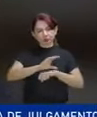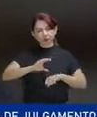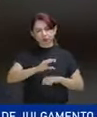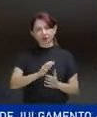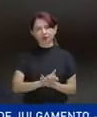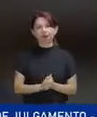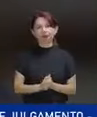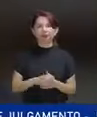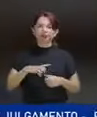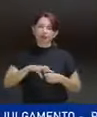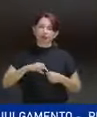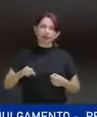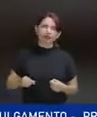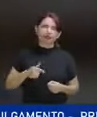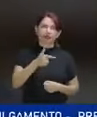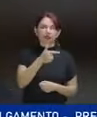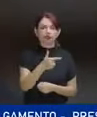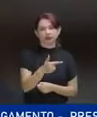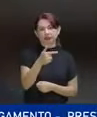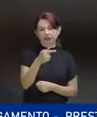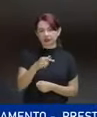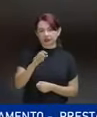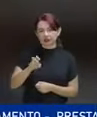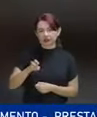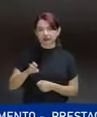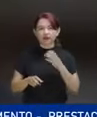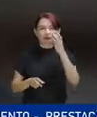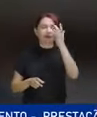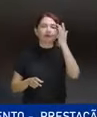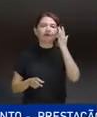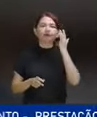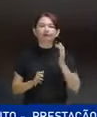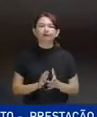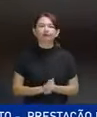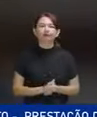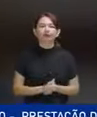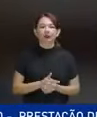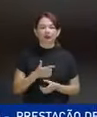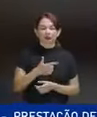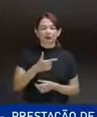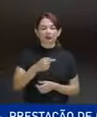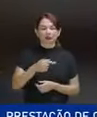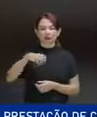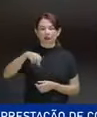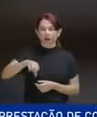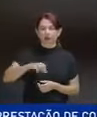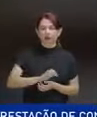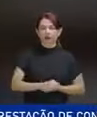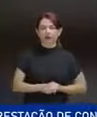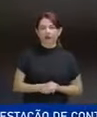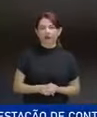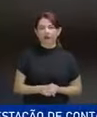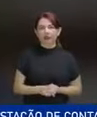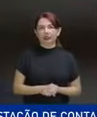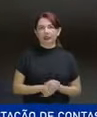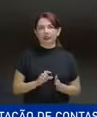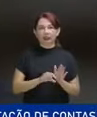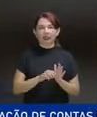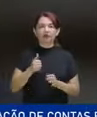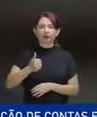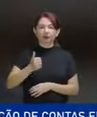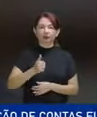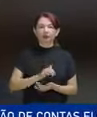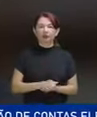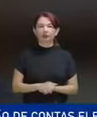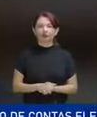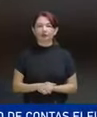artigo 275 do Código Eleitoral, aos artigos 489, parágrafo 1º, inciso 6